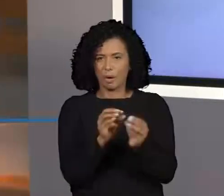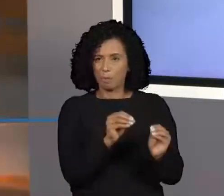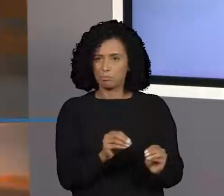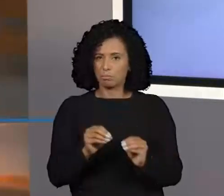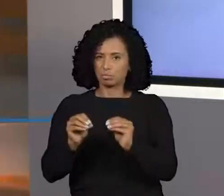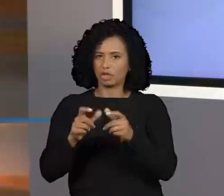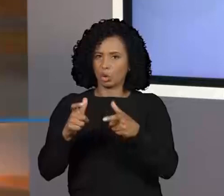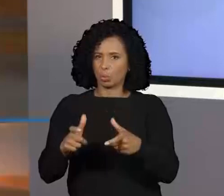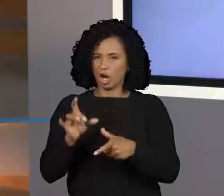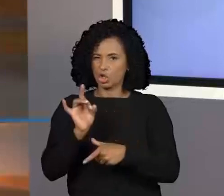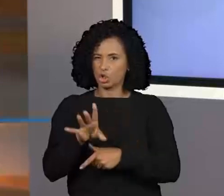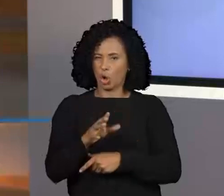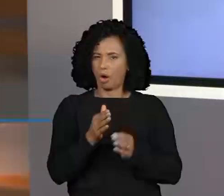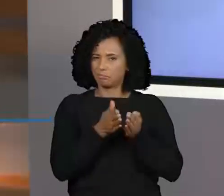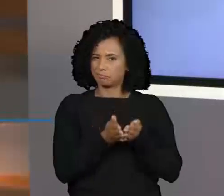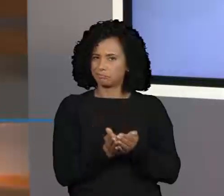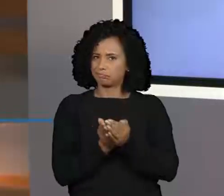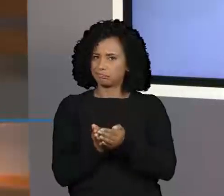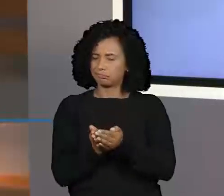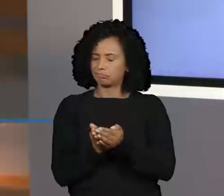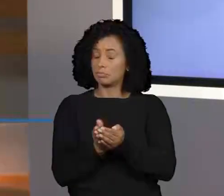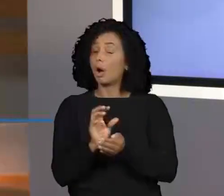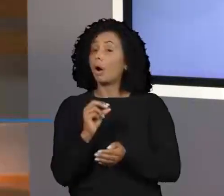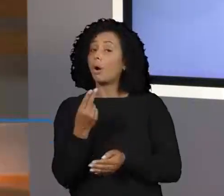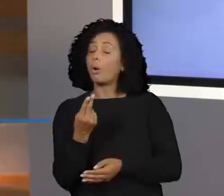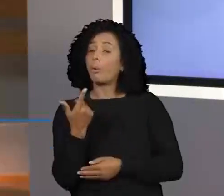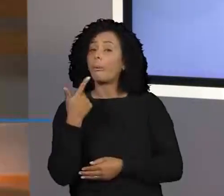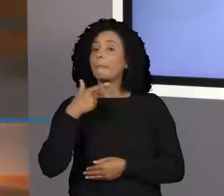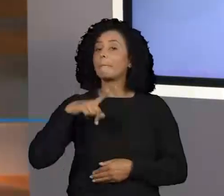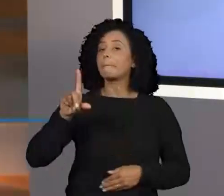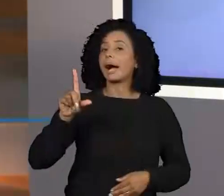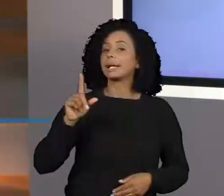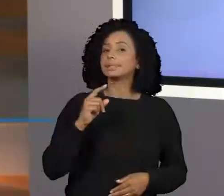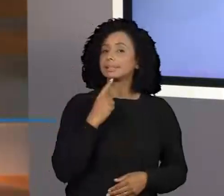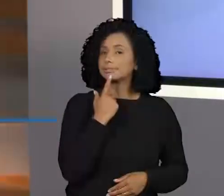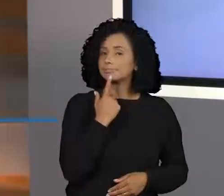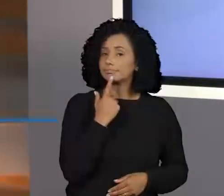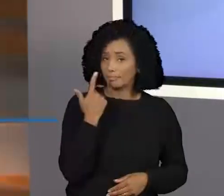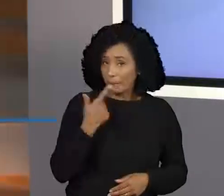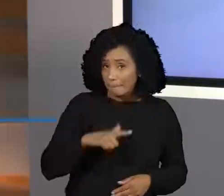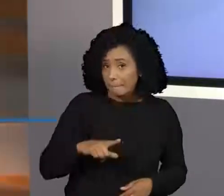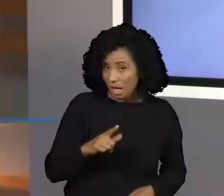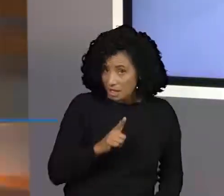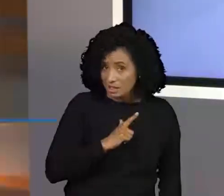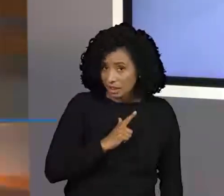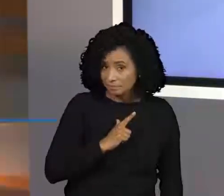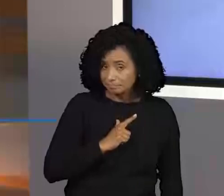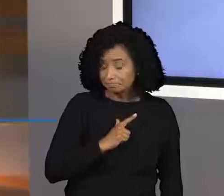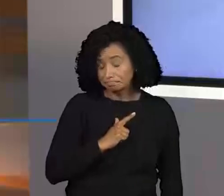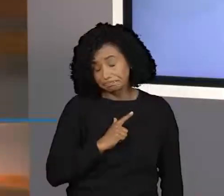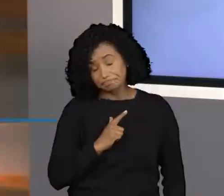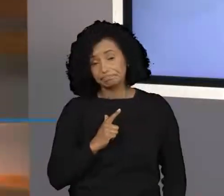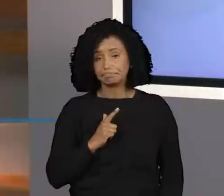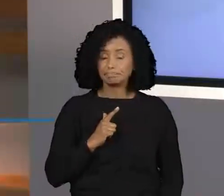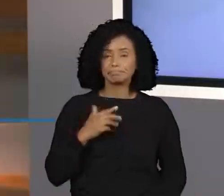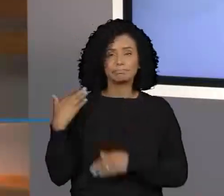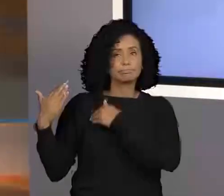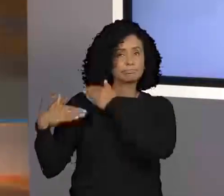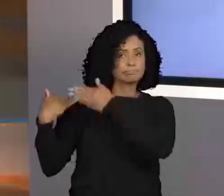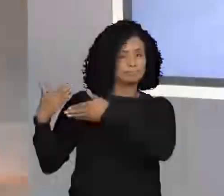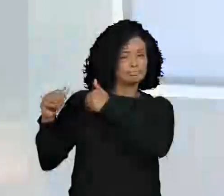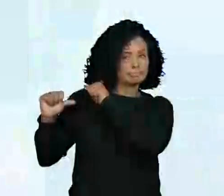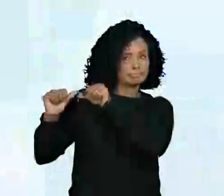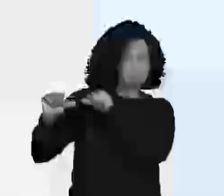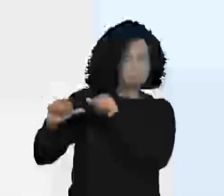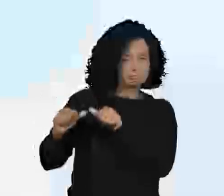Será que teve mais outros meios de transporte que talvez a gente não conheça, que aconteceram aí durante a história? Vamos conhecer